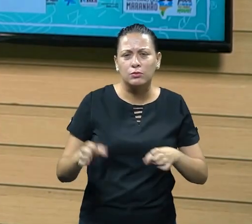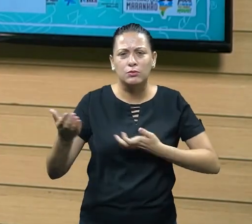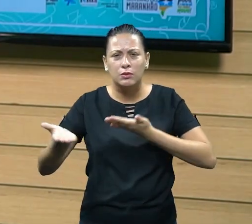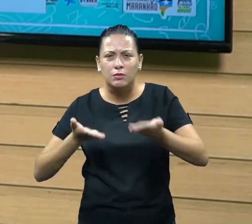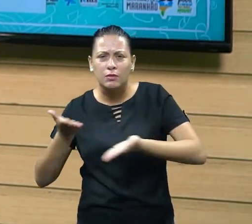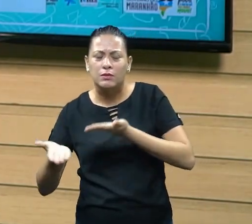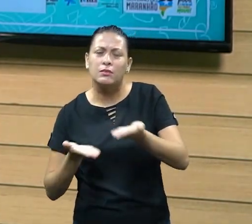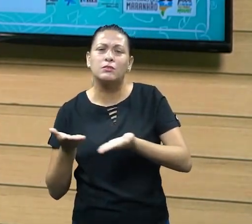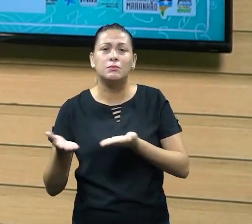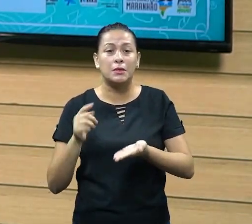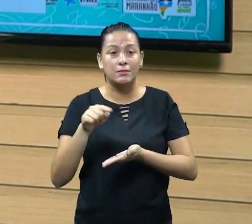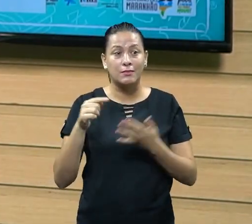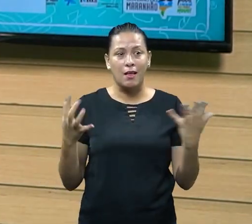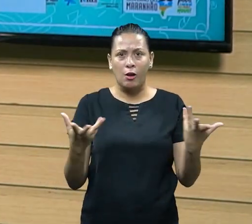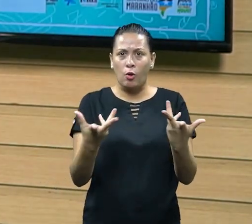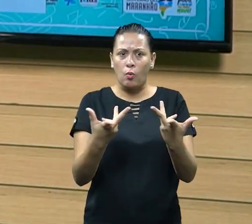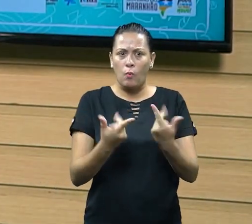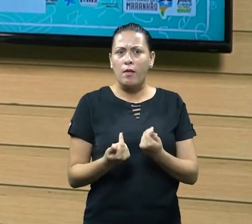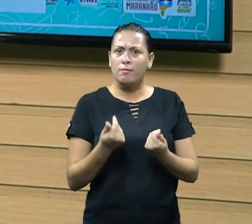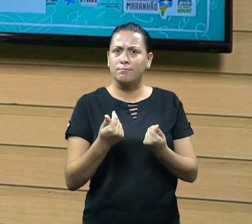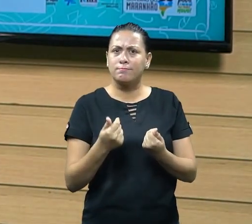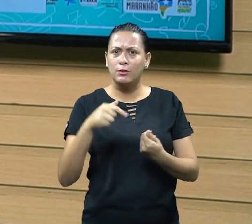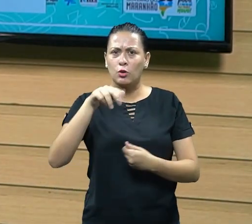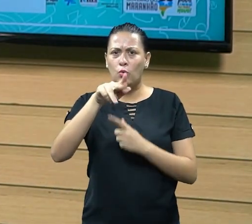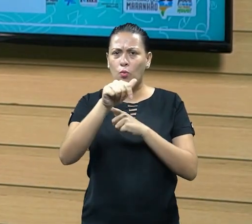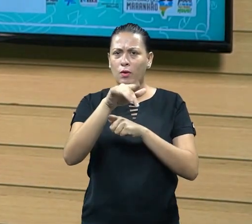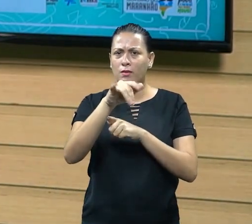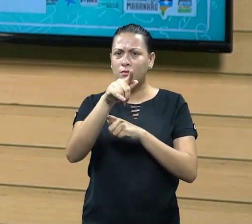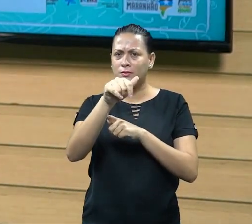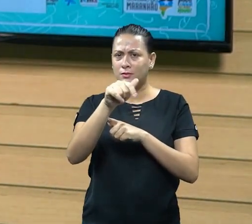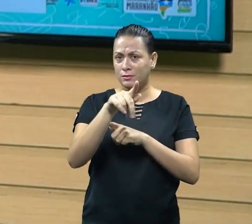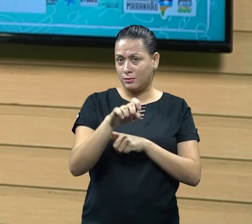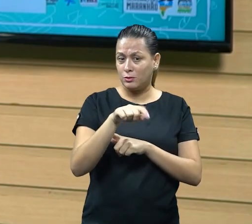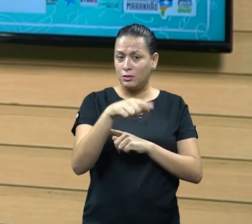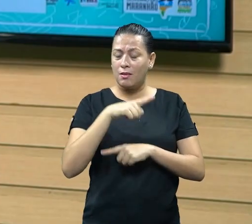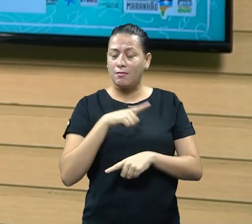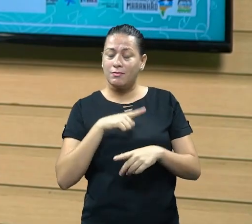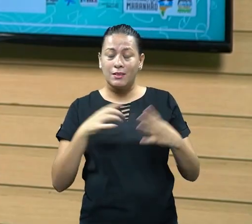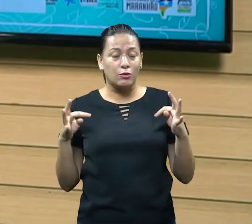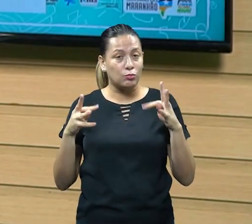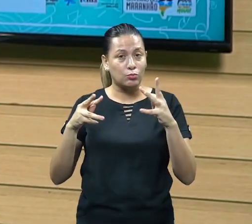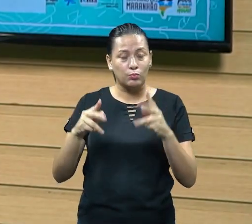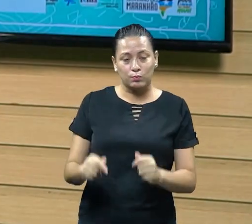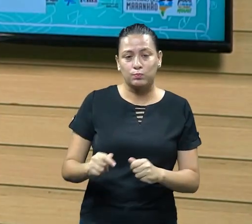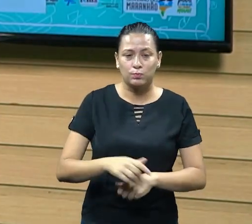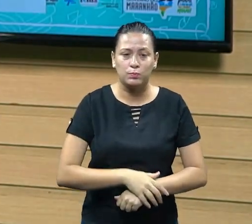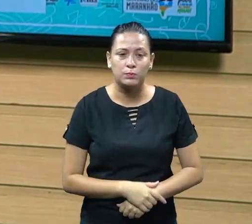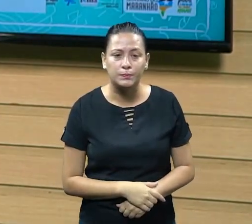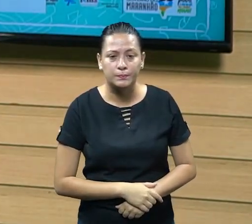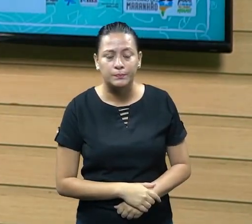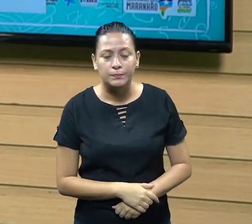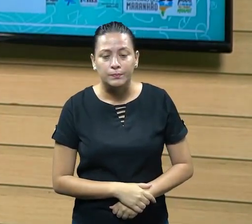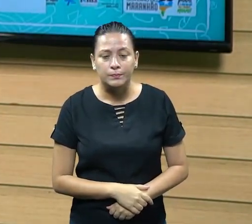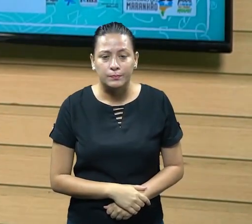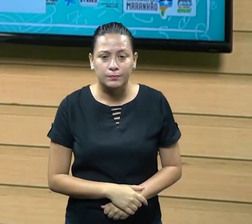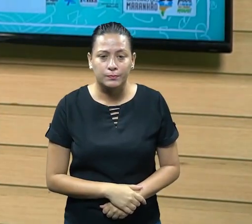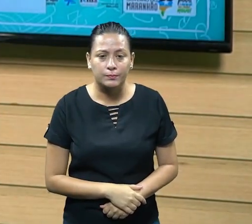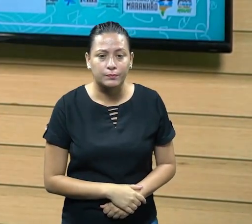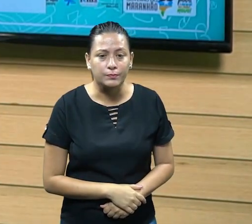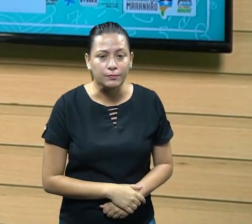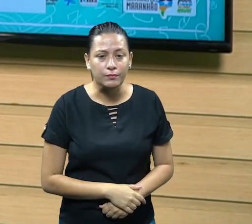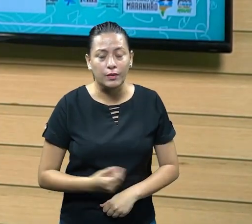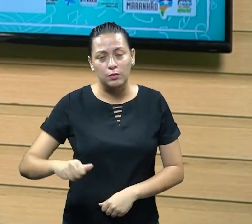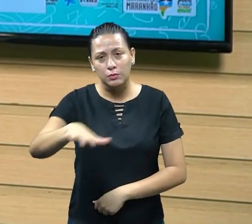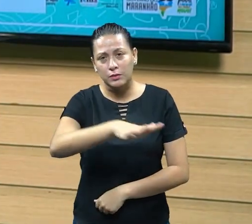palavra qualidade tem que estar presente em tudo. Não adianta, por exemplo, eu ter um produto maravilhoso para ser vendido, um profissional capacitado, se meu